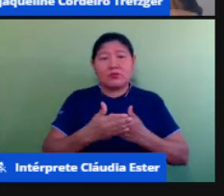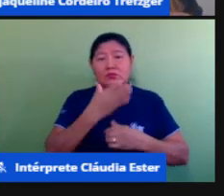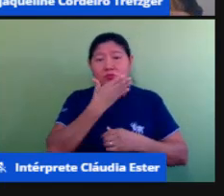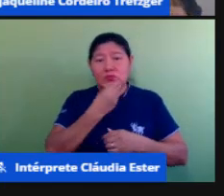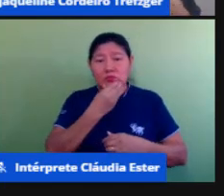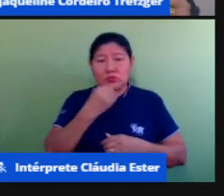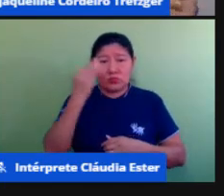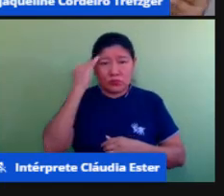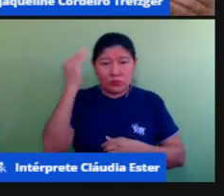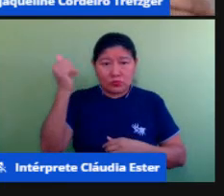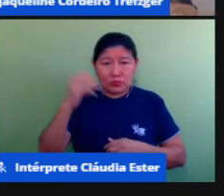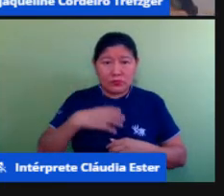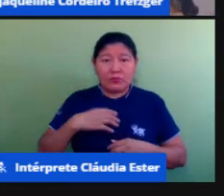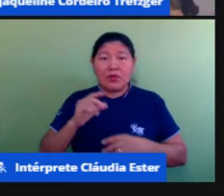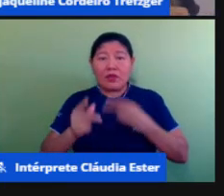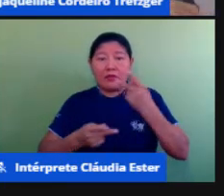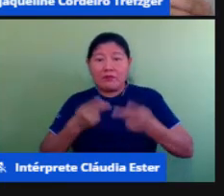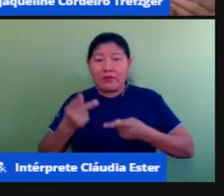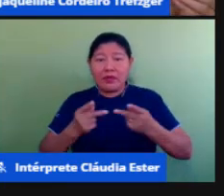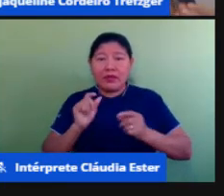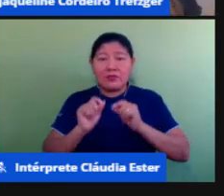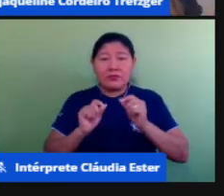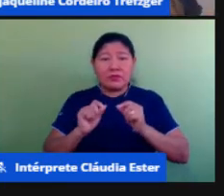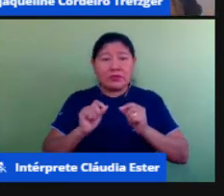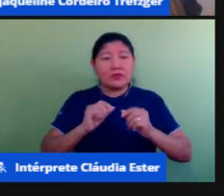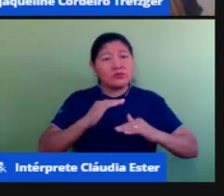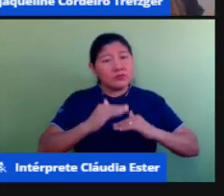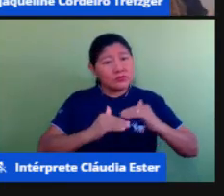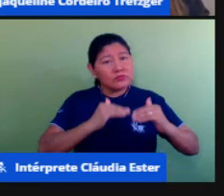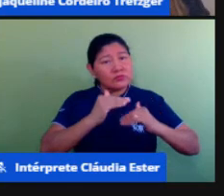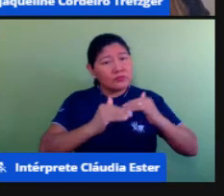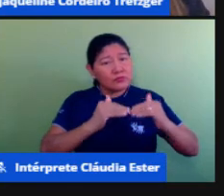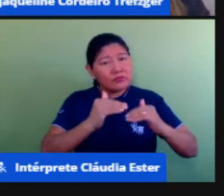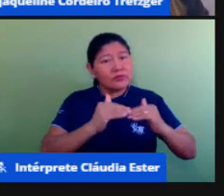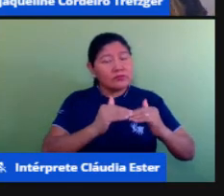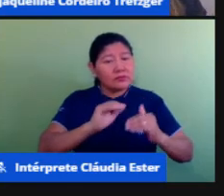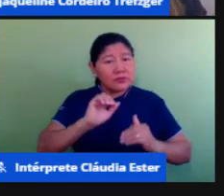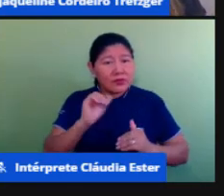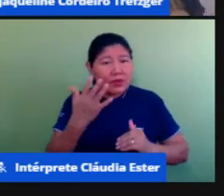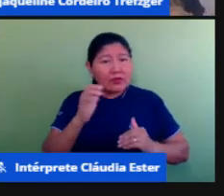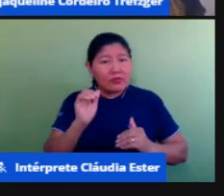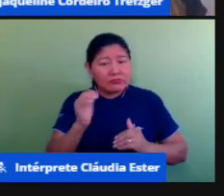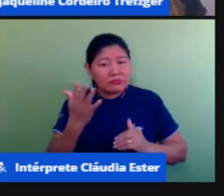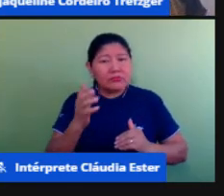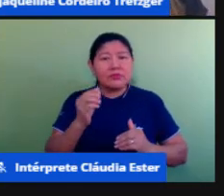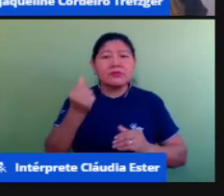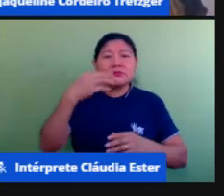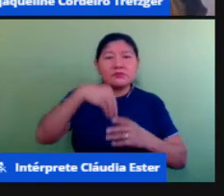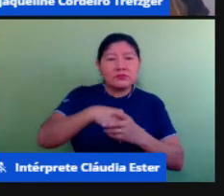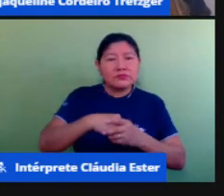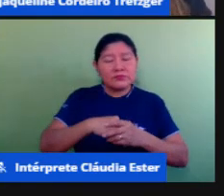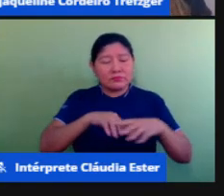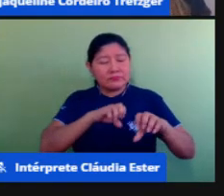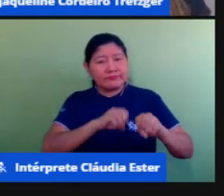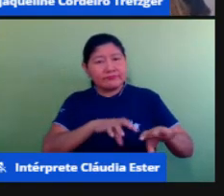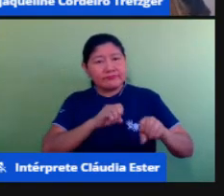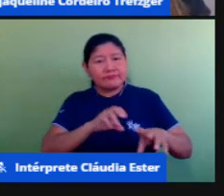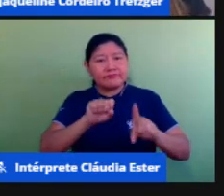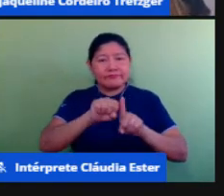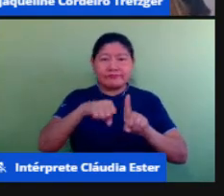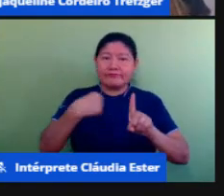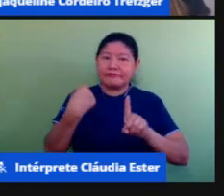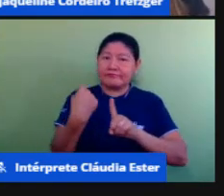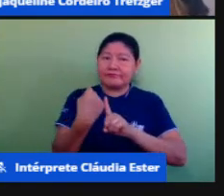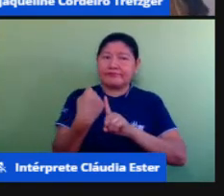processos educacionais, o que pertence aos processos de nossas formações e à concepção de educação e da sociedade. Próximo